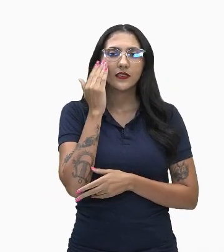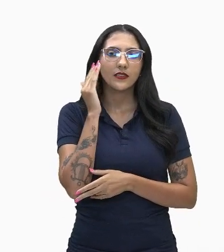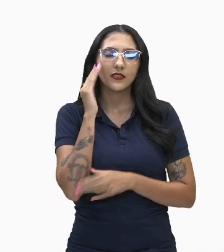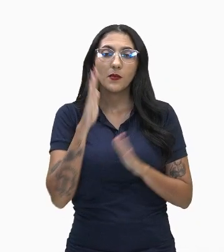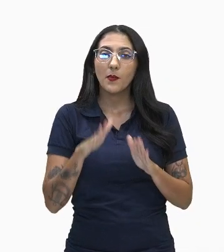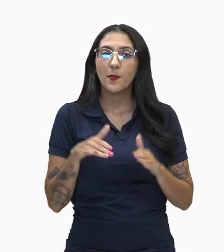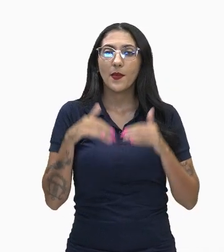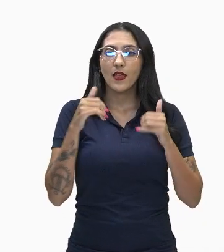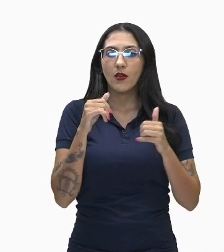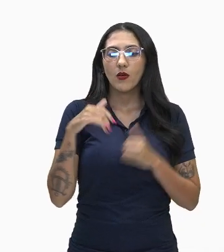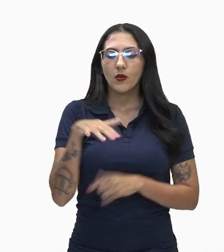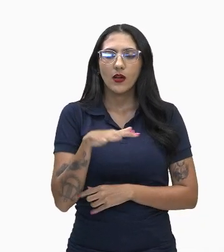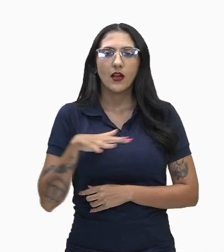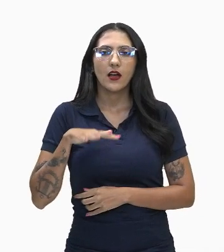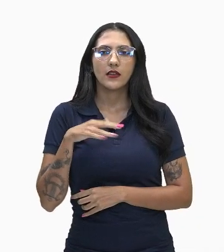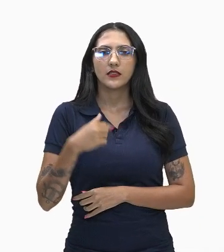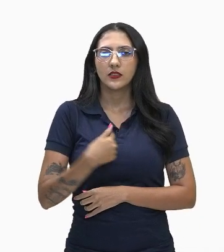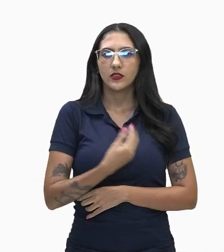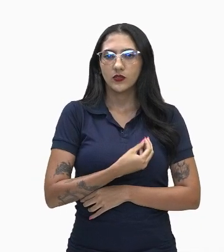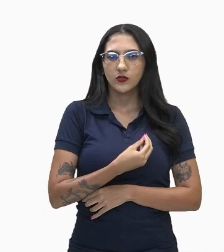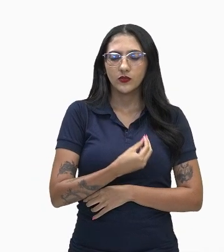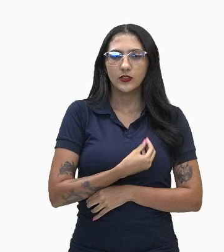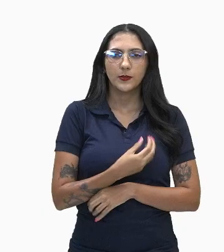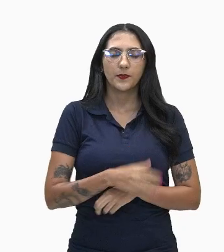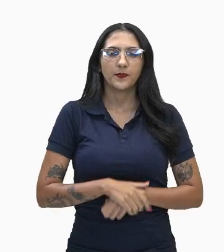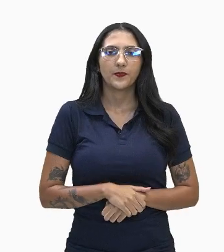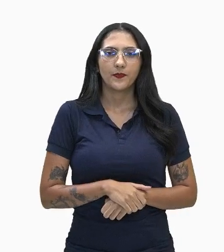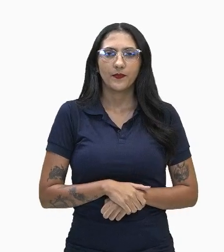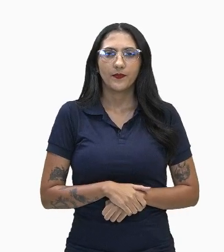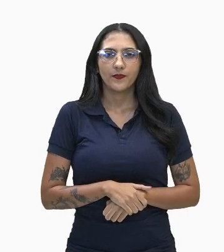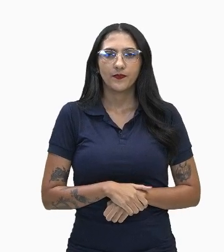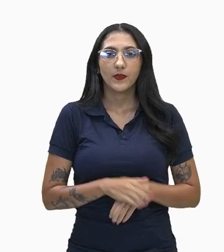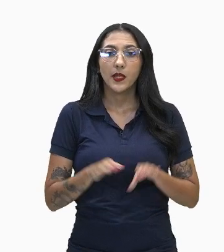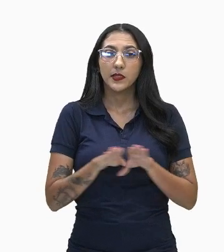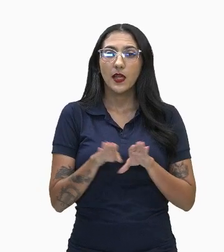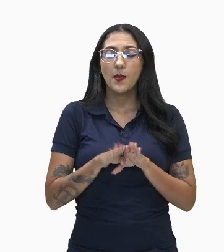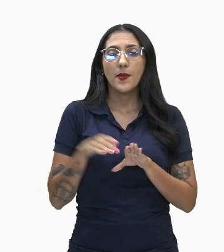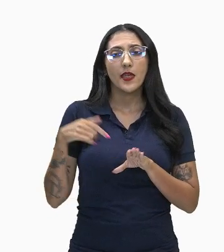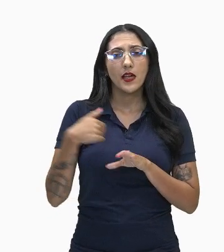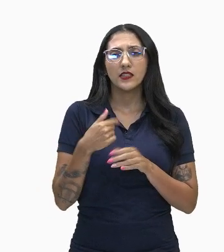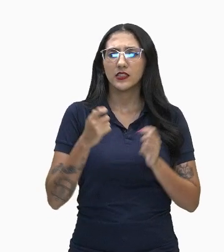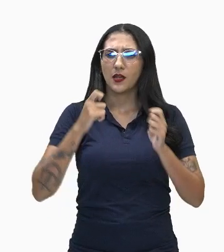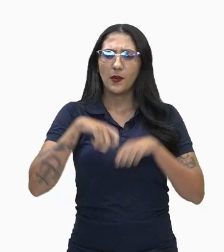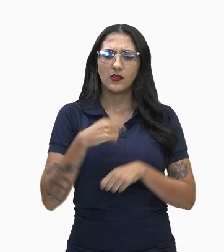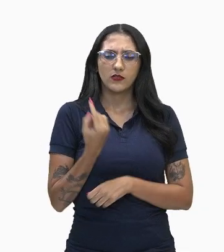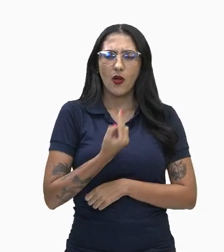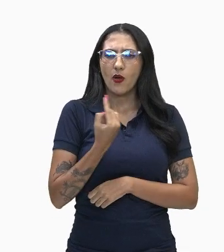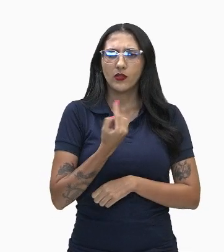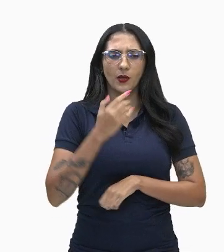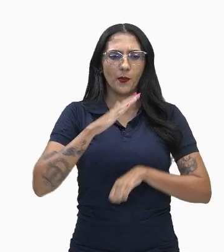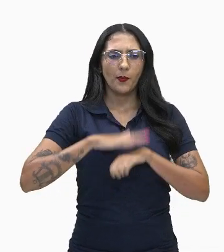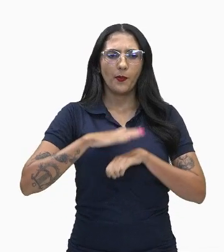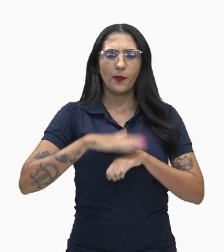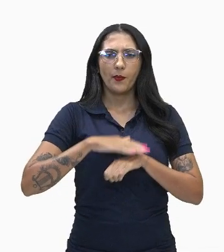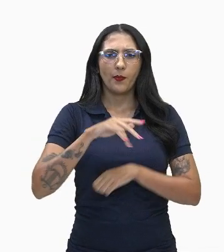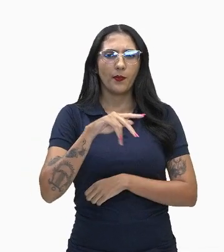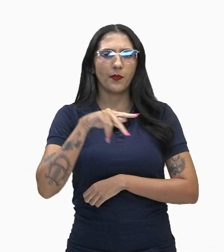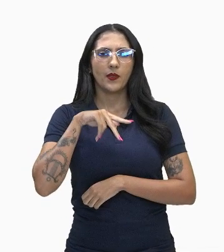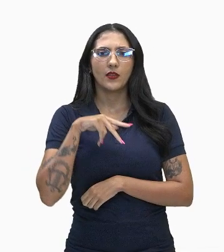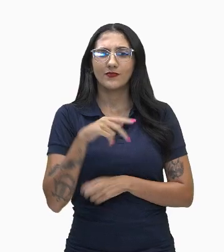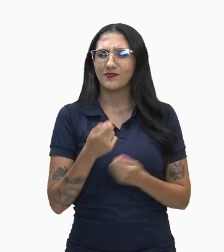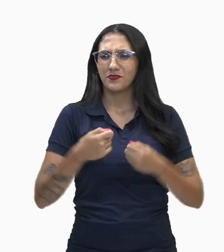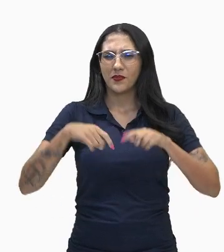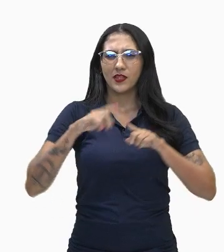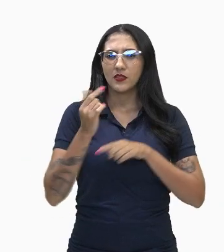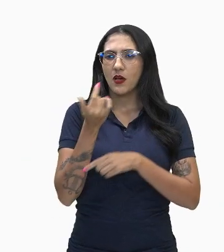nosso redor. E está dizendo aqui também que a gente vai ler com autonomia, sem precisar de ajuda de outras pessoas, né?